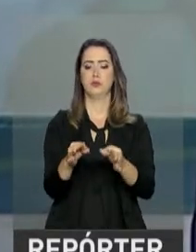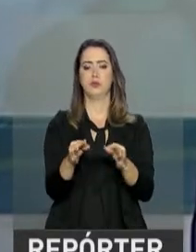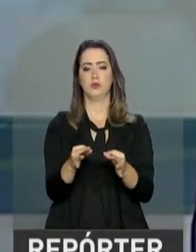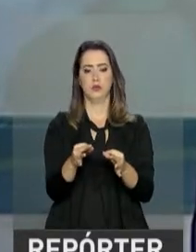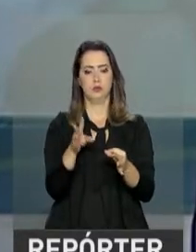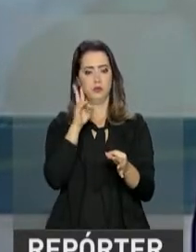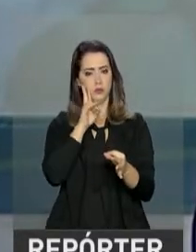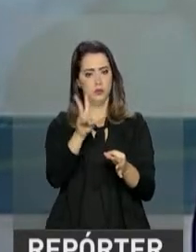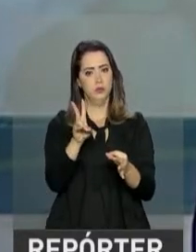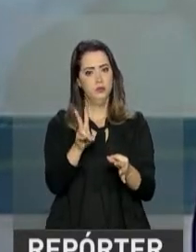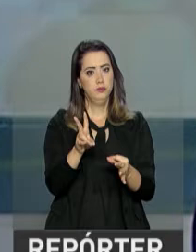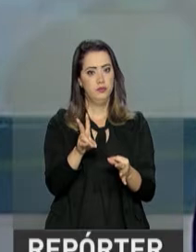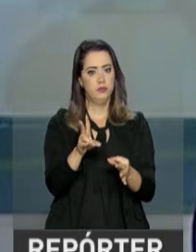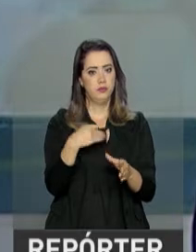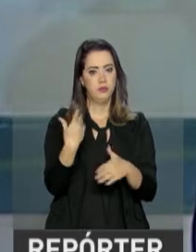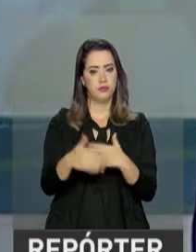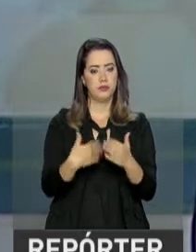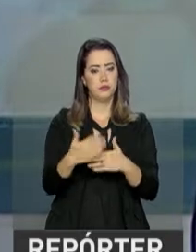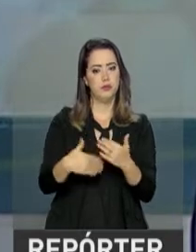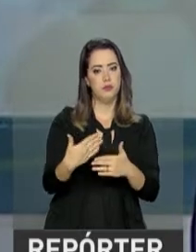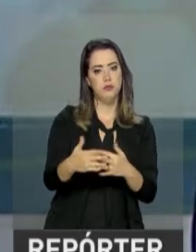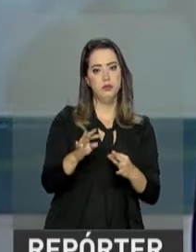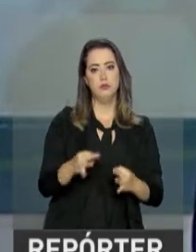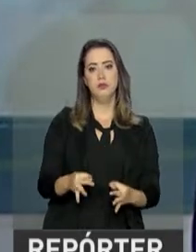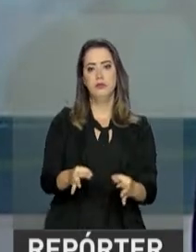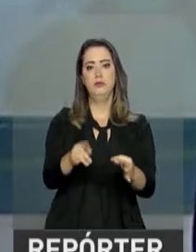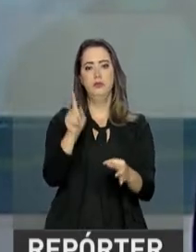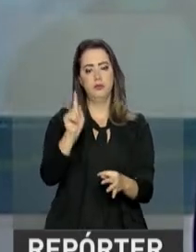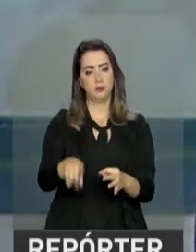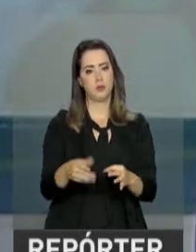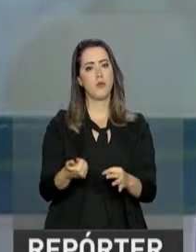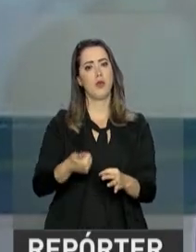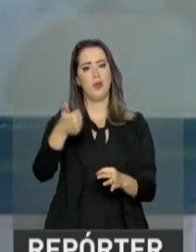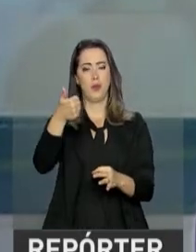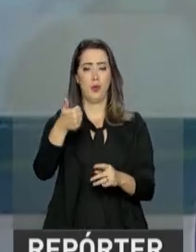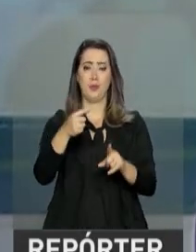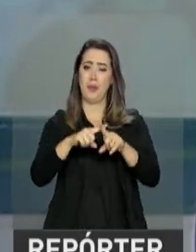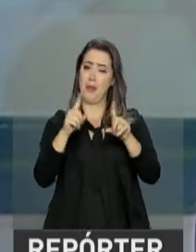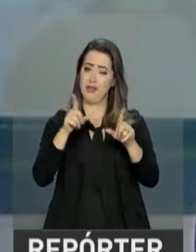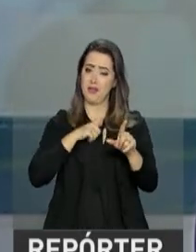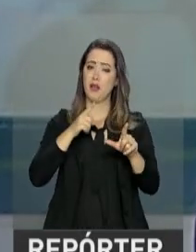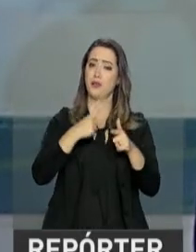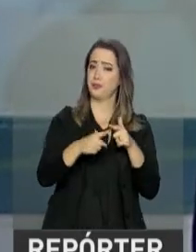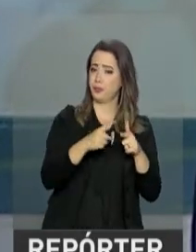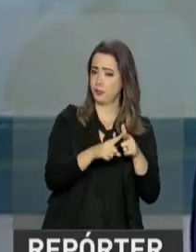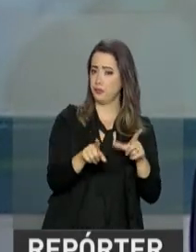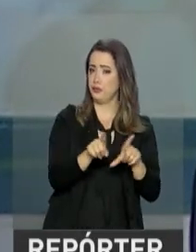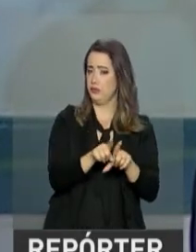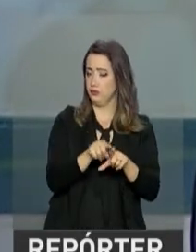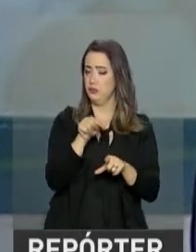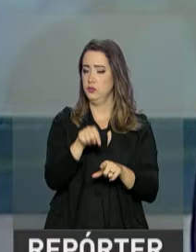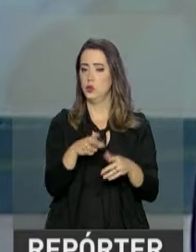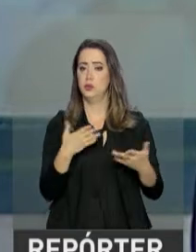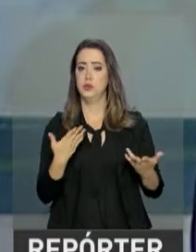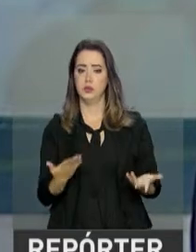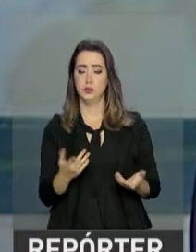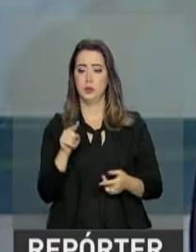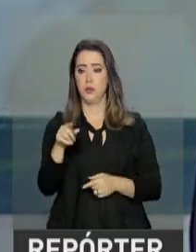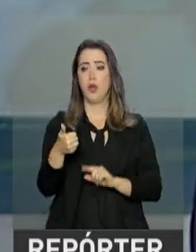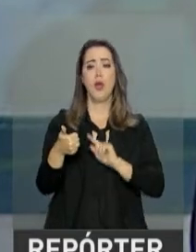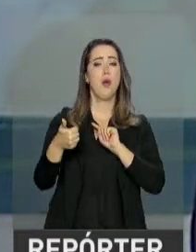o avanço tecnológico, às vezes, tem virtudes e defeitos. A sua virtude,